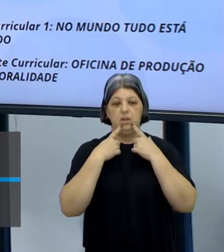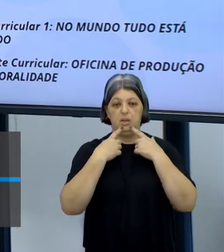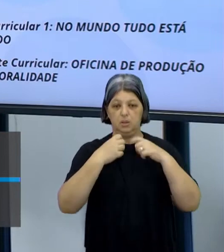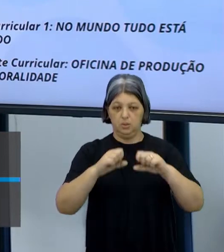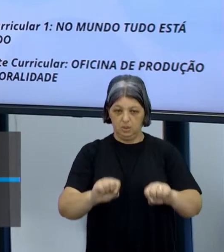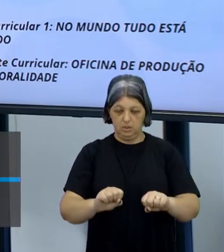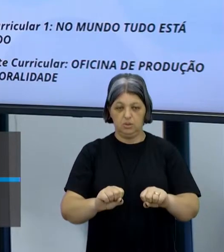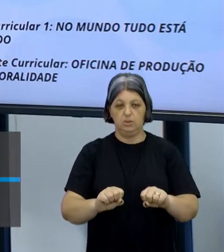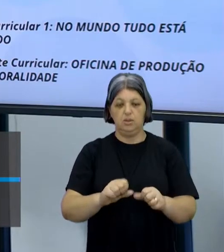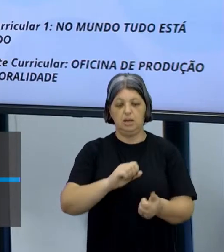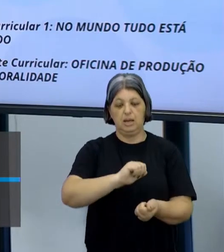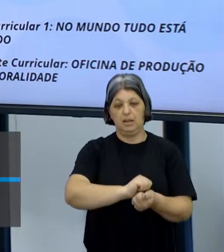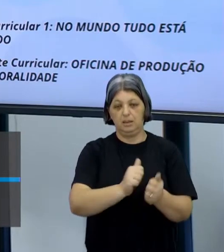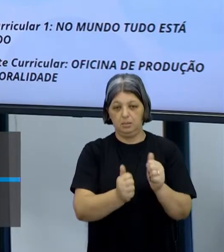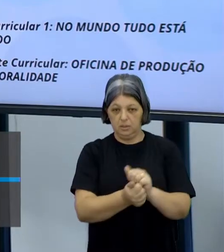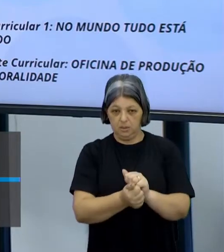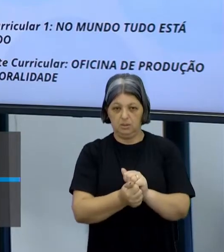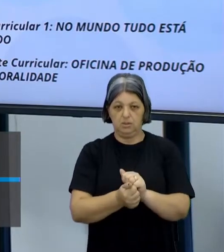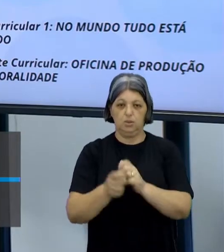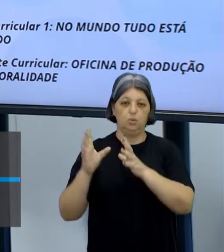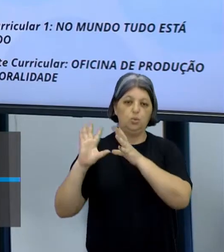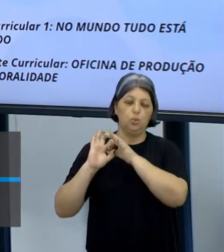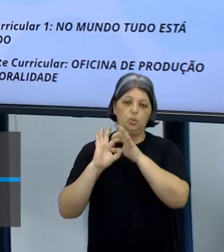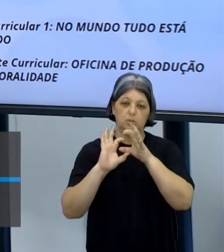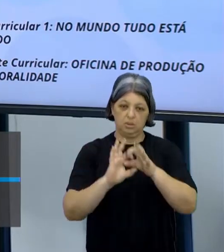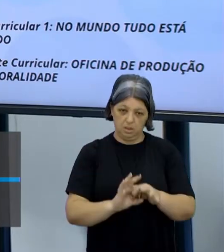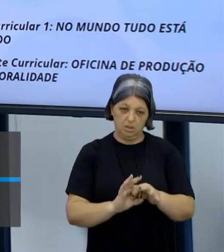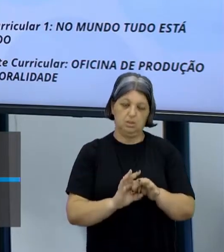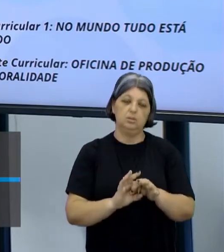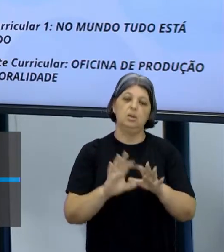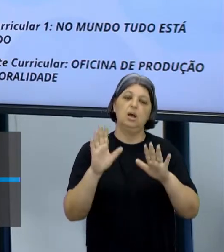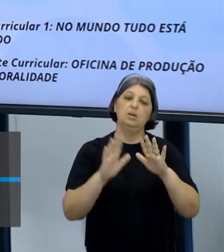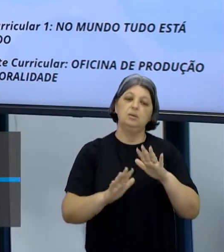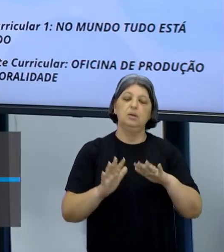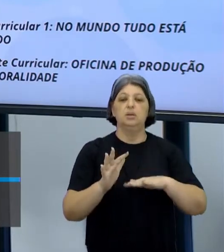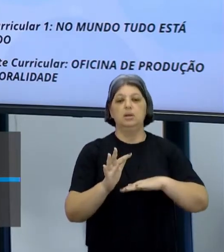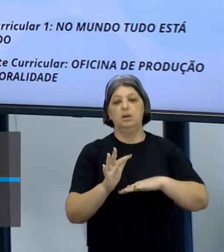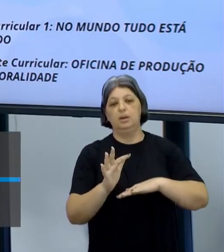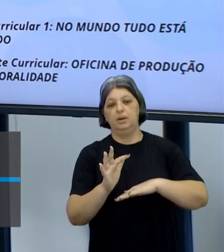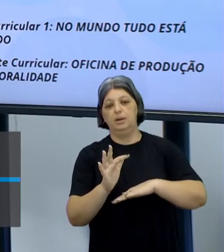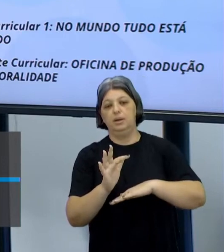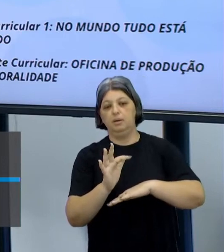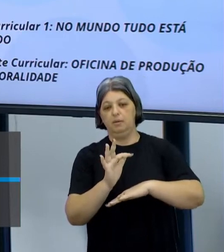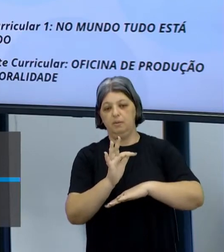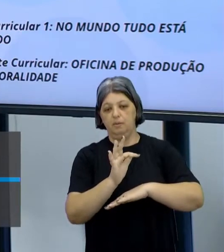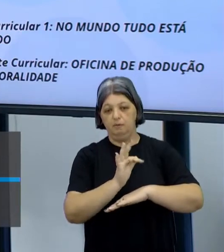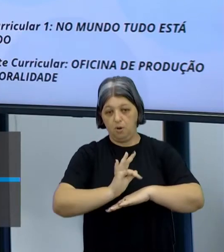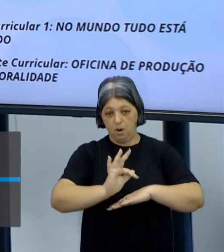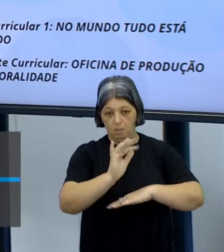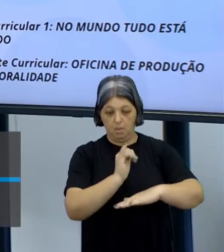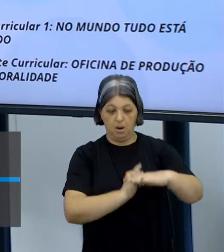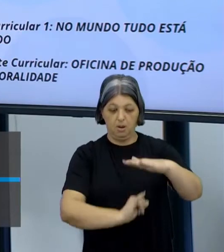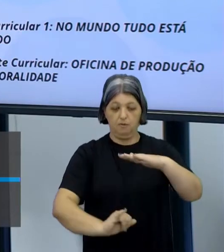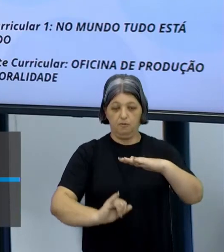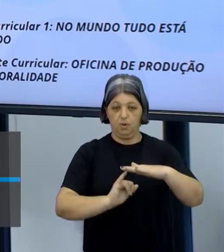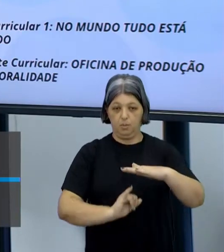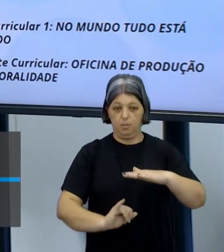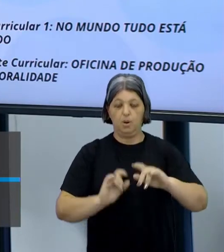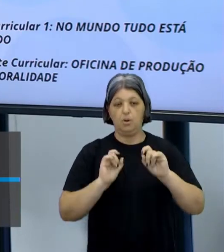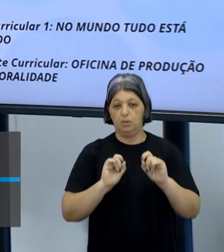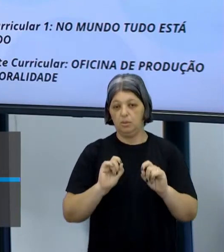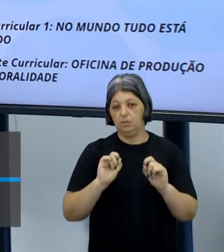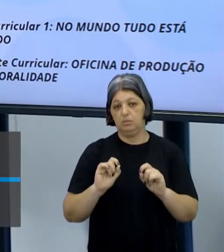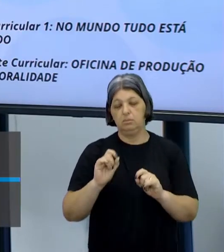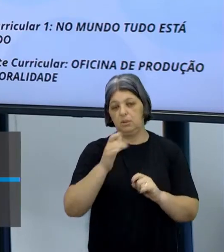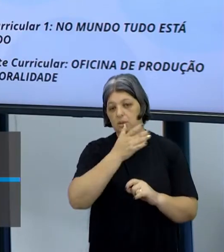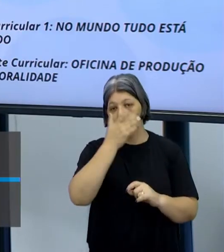aos diferentes contextos, né? Se eu utilizo uma linguagem mais formal, mais informal, qual que é o meu público, e vamos pensar nisso aí mais